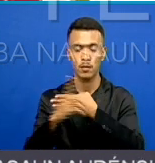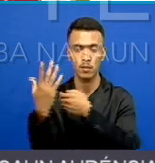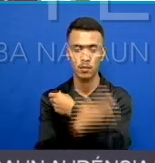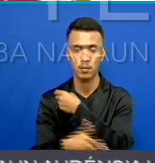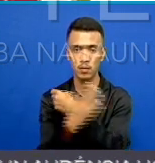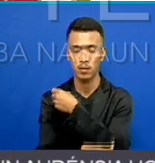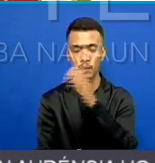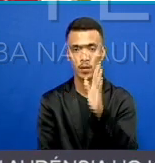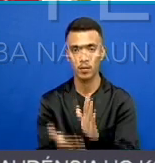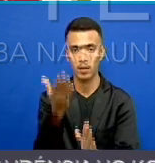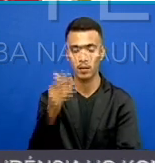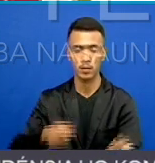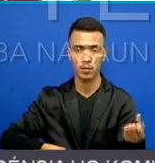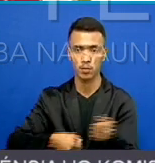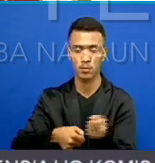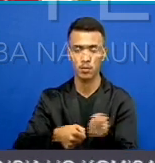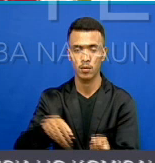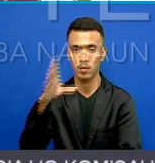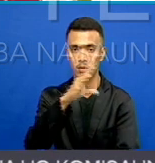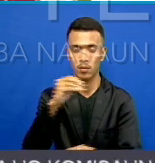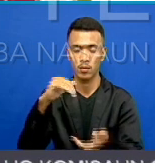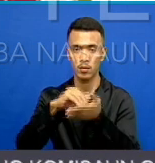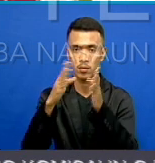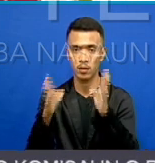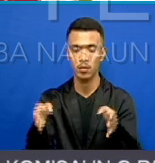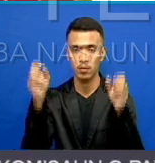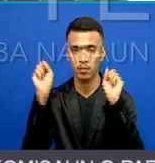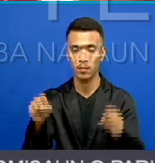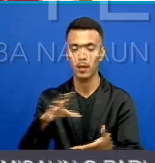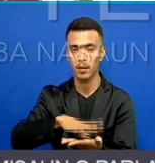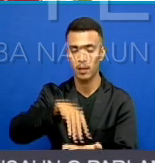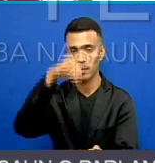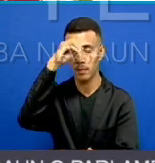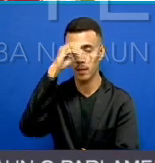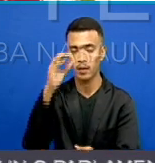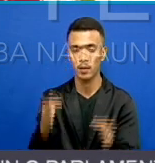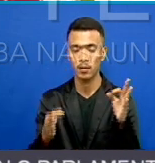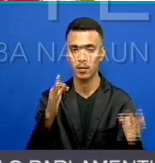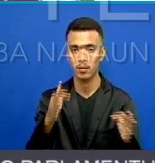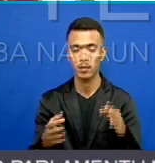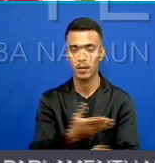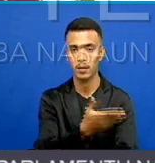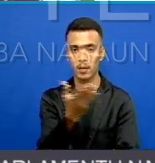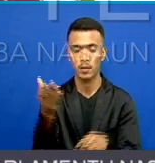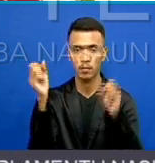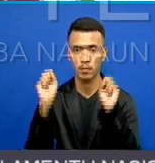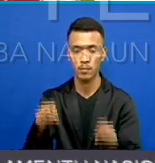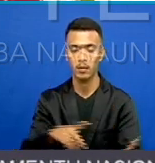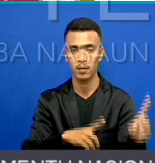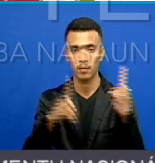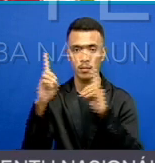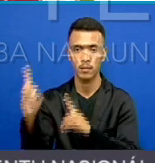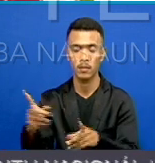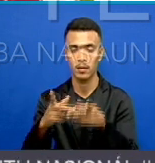vele hasai motivação no interesse estudante ne aprende iha disciplina agora. Além de ne ita os pere cria dele tanya